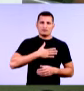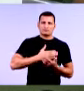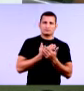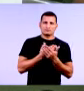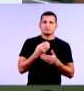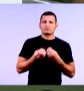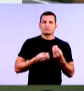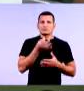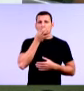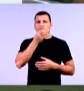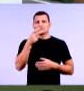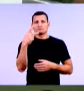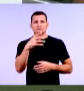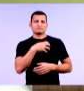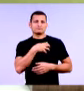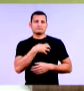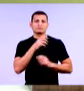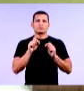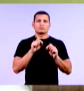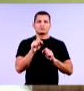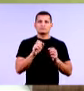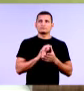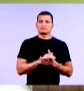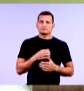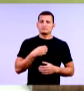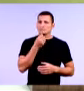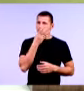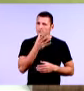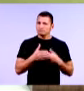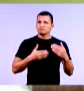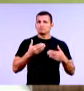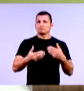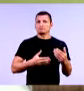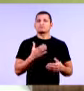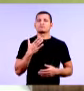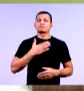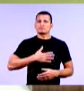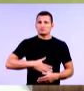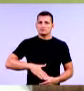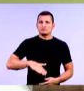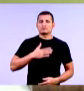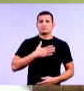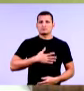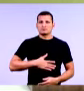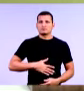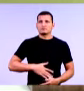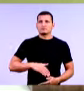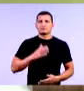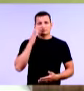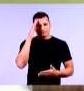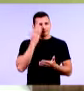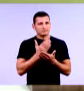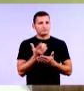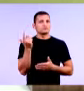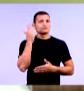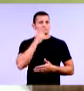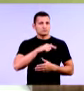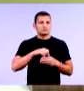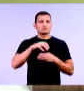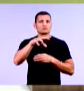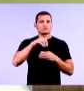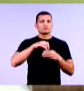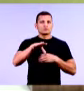Qual é o seu sentimento? Está andando bem, nós estamos conseguindo trabalhar tranquilo, acredito que estamos conseguindo passar os